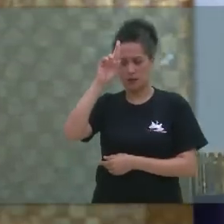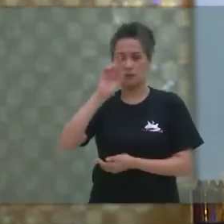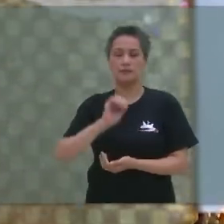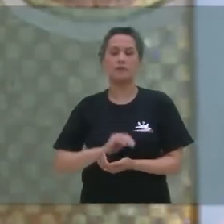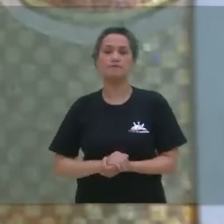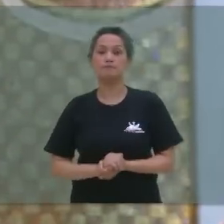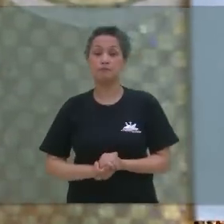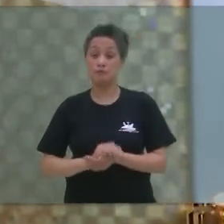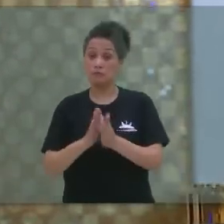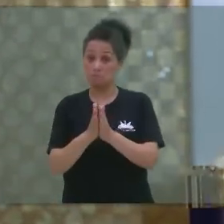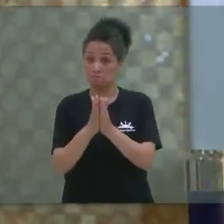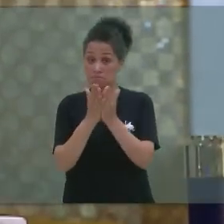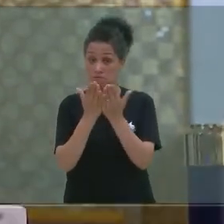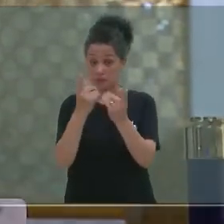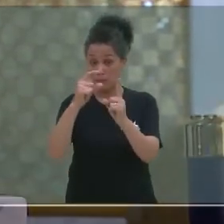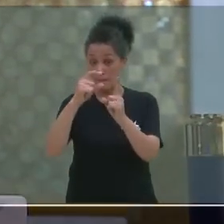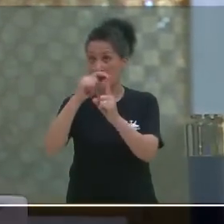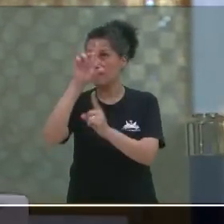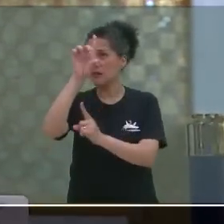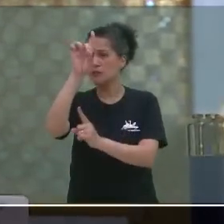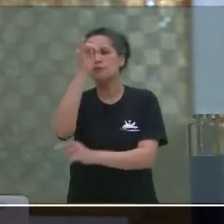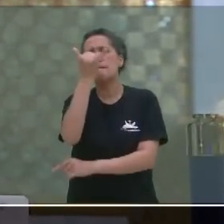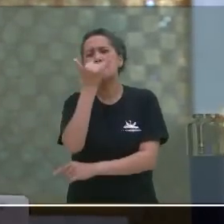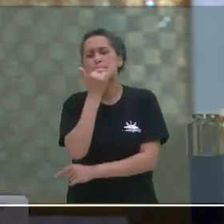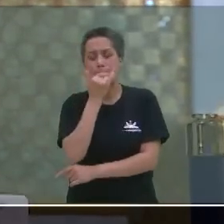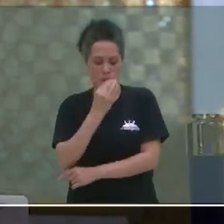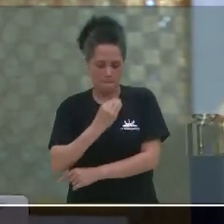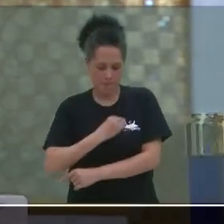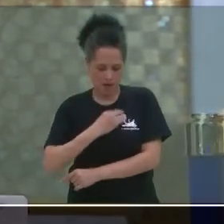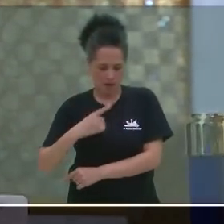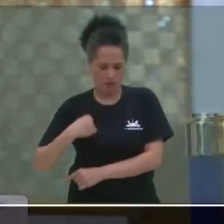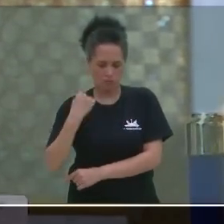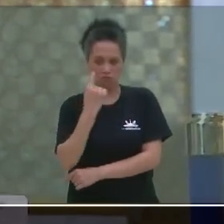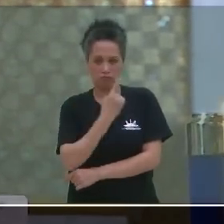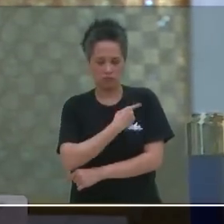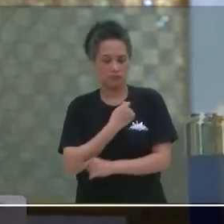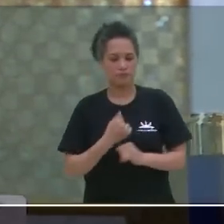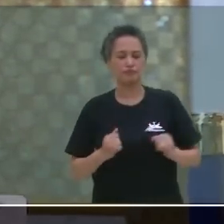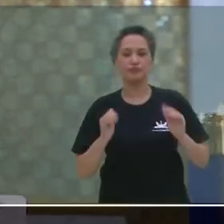Deus perdoe os nossos pecados. Amém.